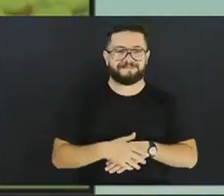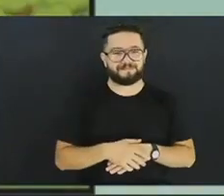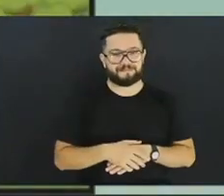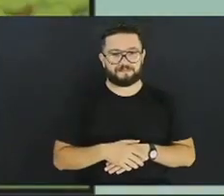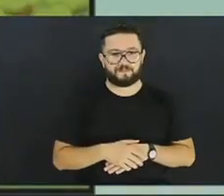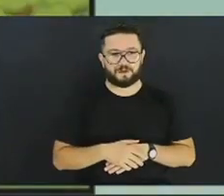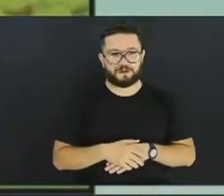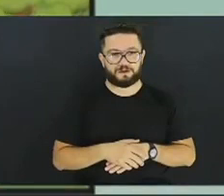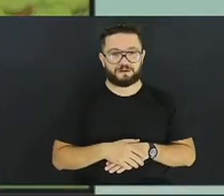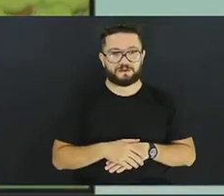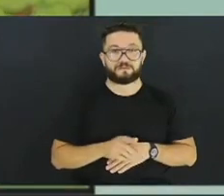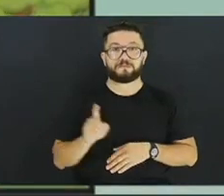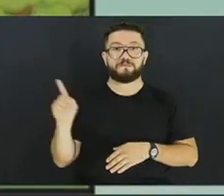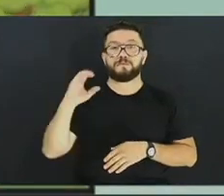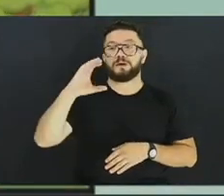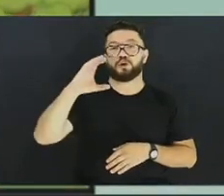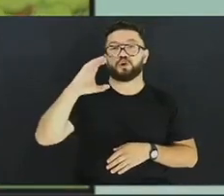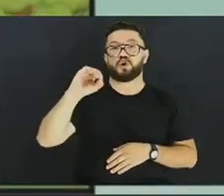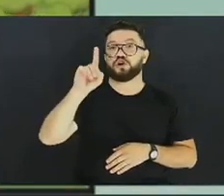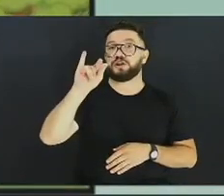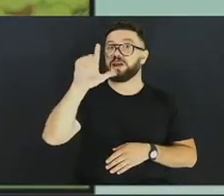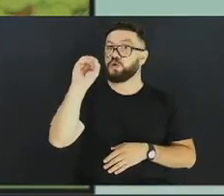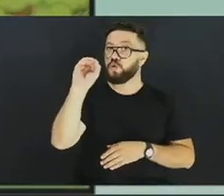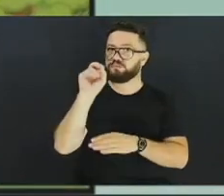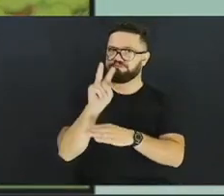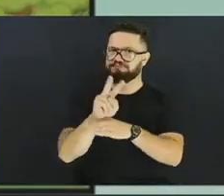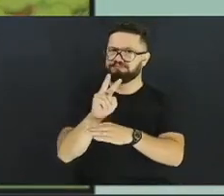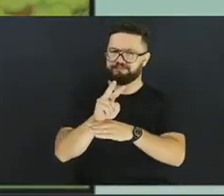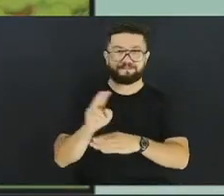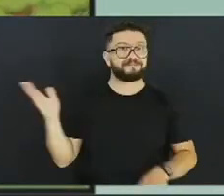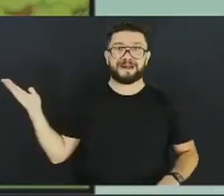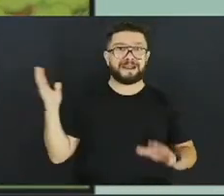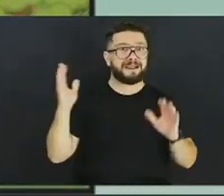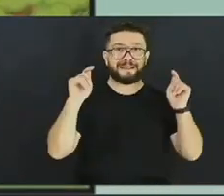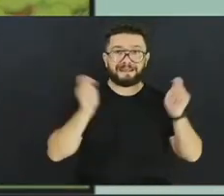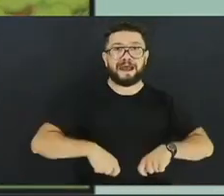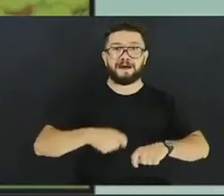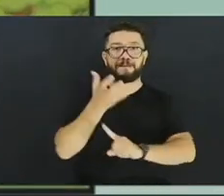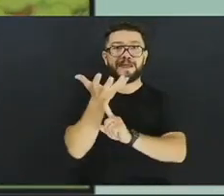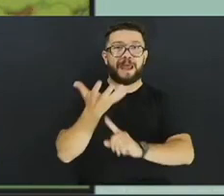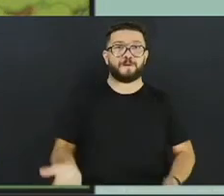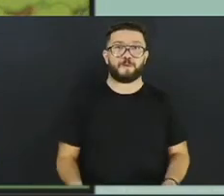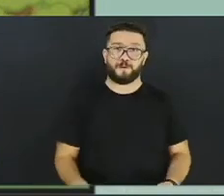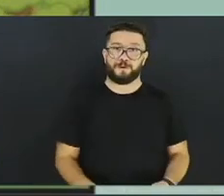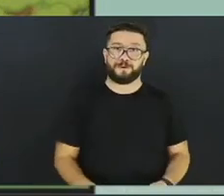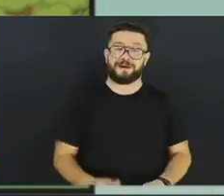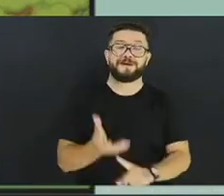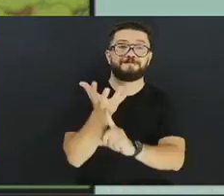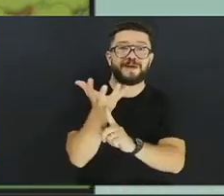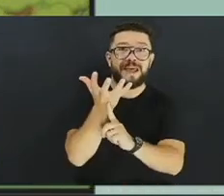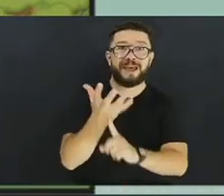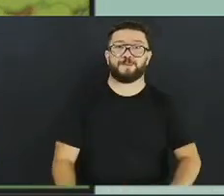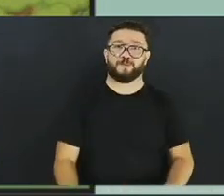código florestal. Olha ali, ó, tudo que está ali, código florestal, tudo com pinheiro. Tudo com pinheiro, onde você pode tirar o